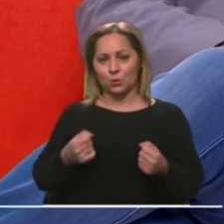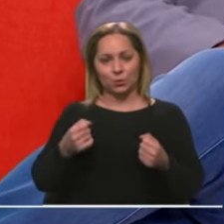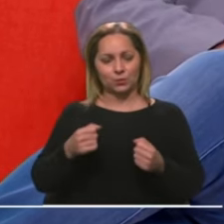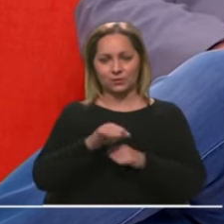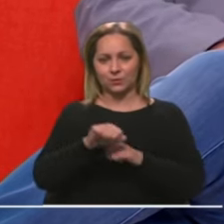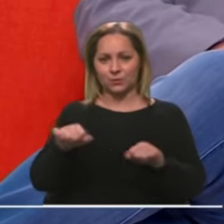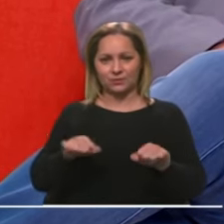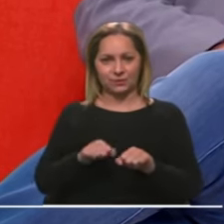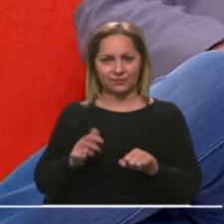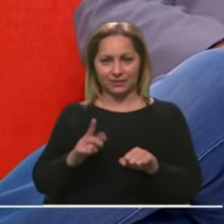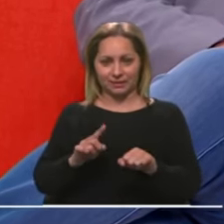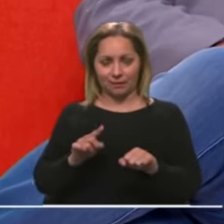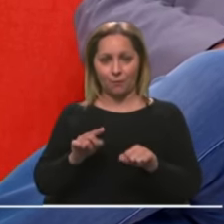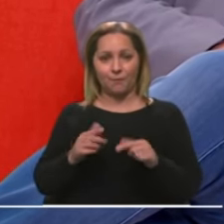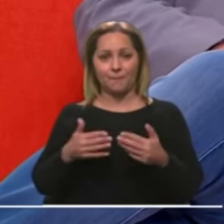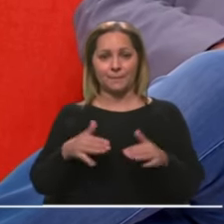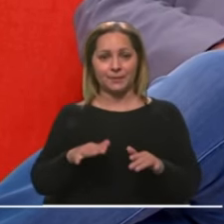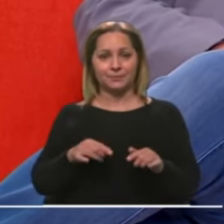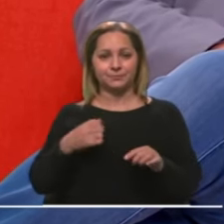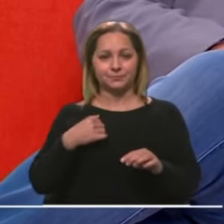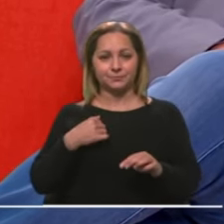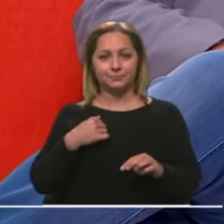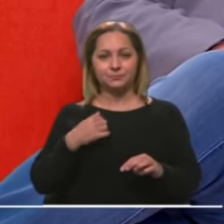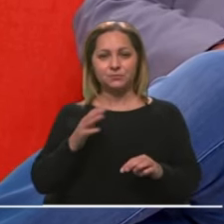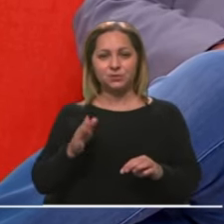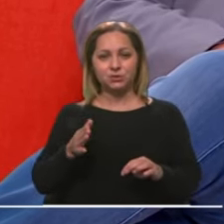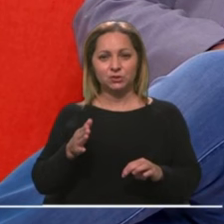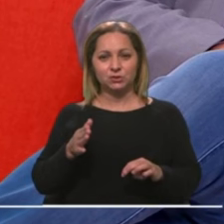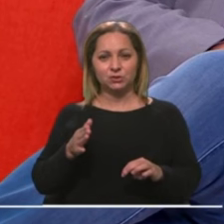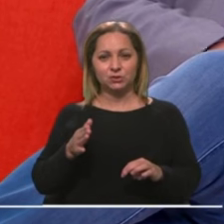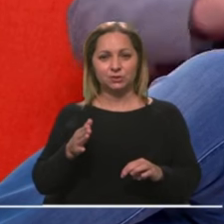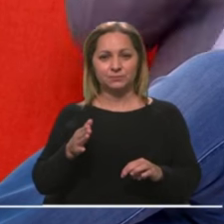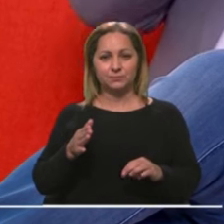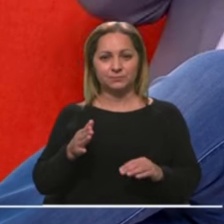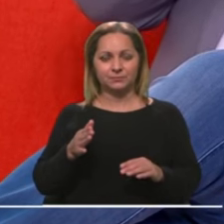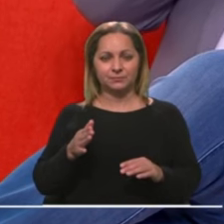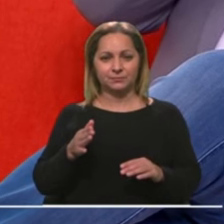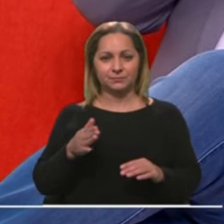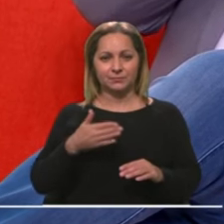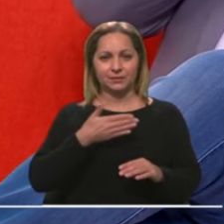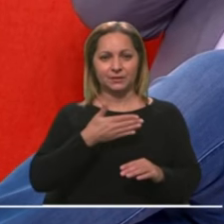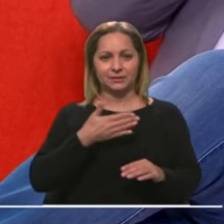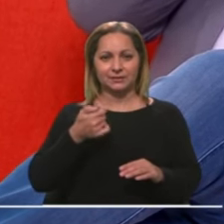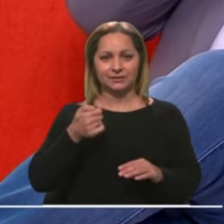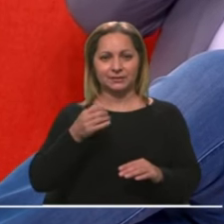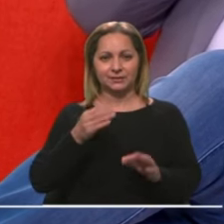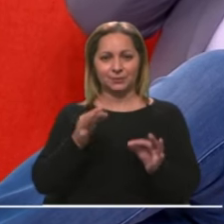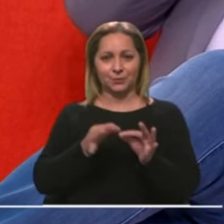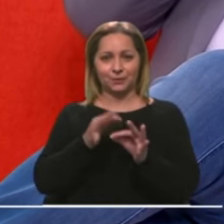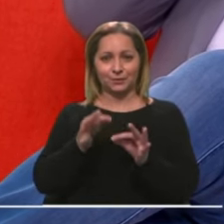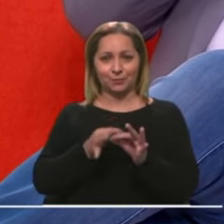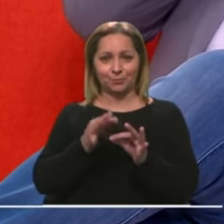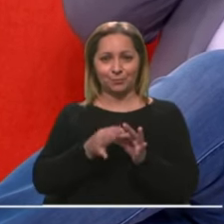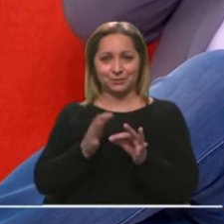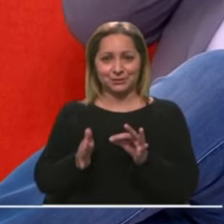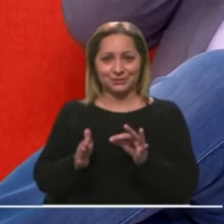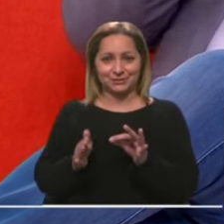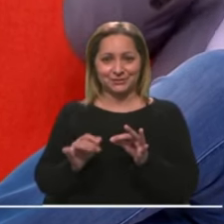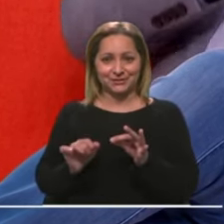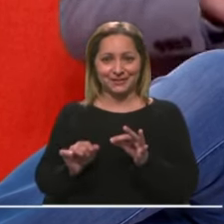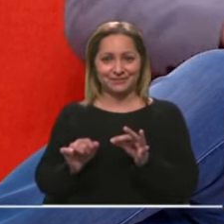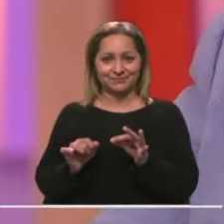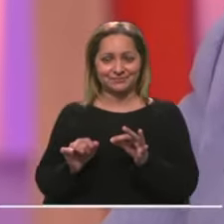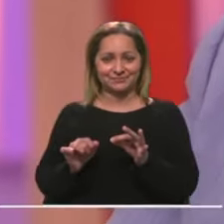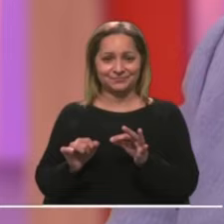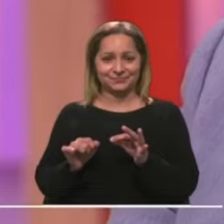refão Apesar de eu já já conto quê pá aí com uns 150 Pontos portanto já já